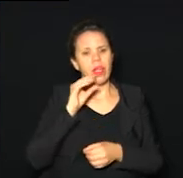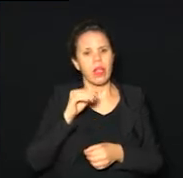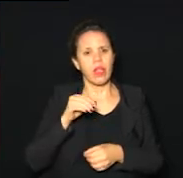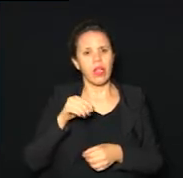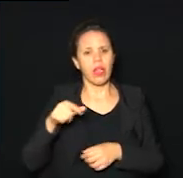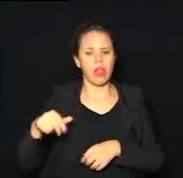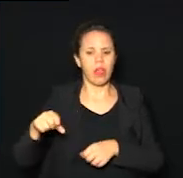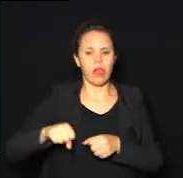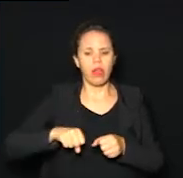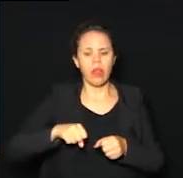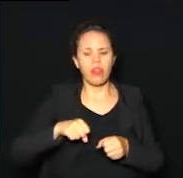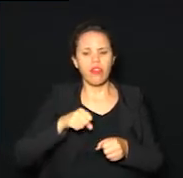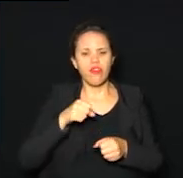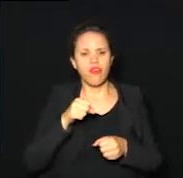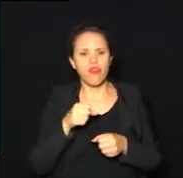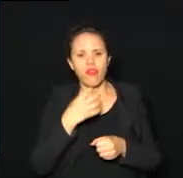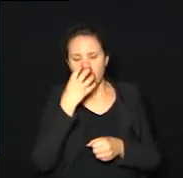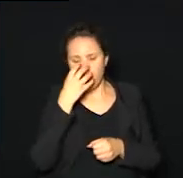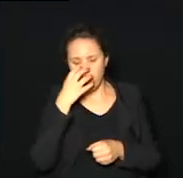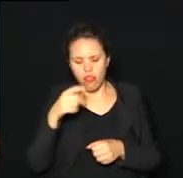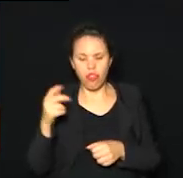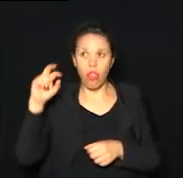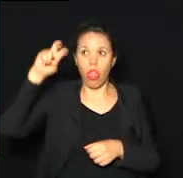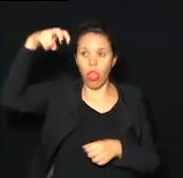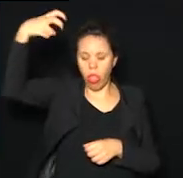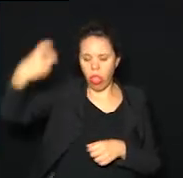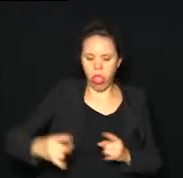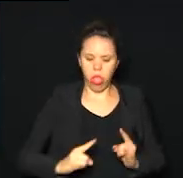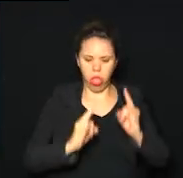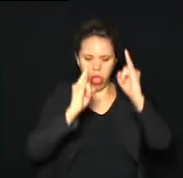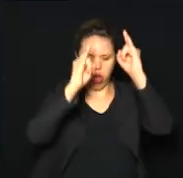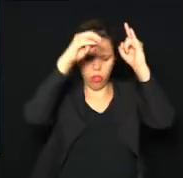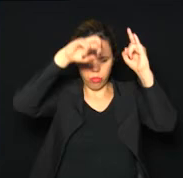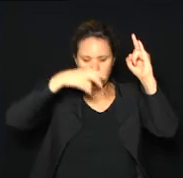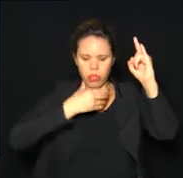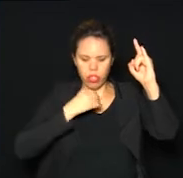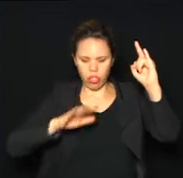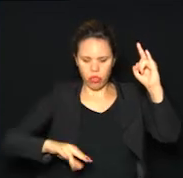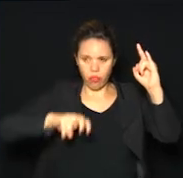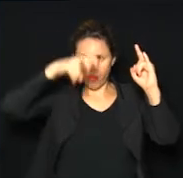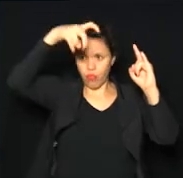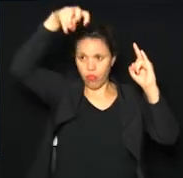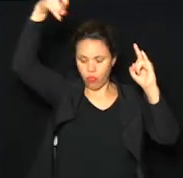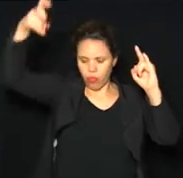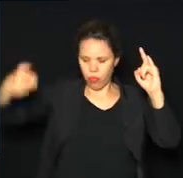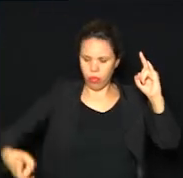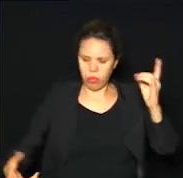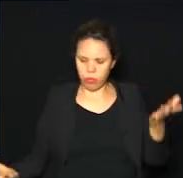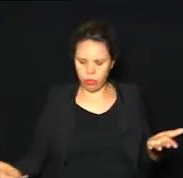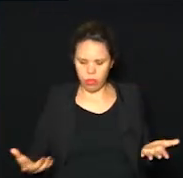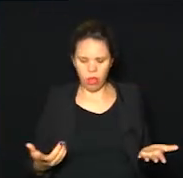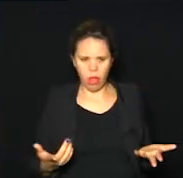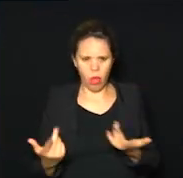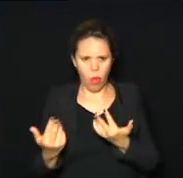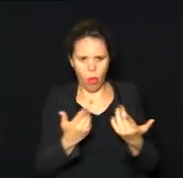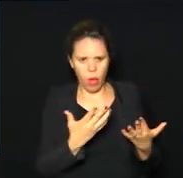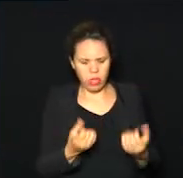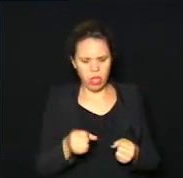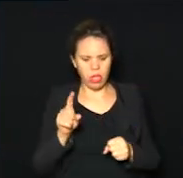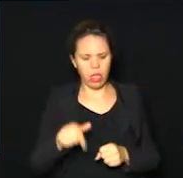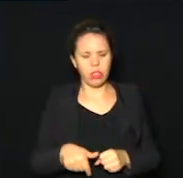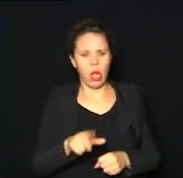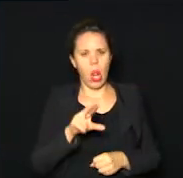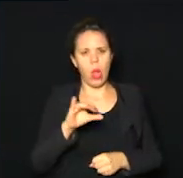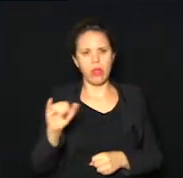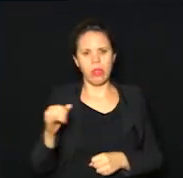cachorrinho enquanto seu filho cair do 9º andar. Não é possível conviver com uma realidade dessa, como a trabalhadora do hospital, como a Lucy,